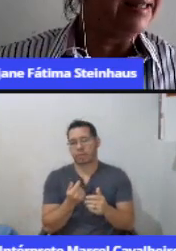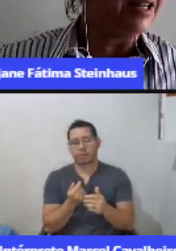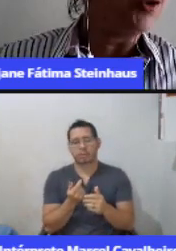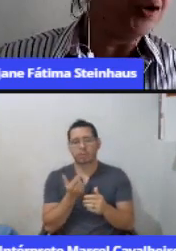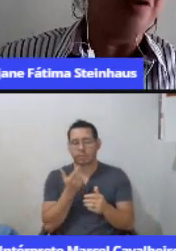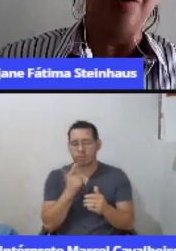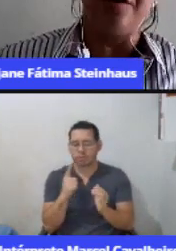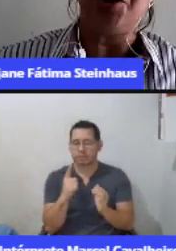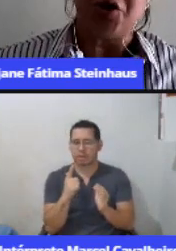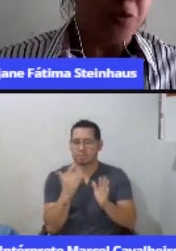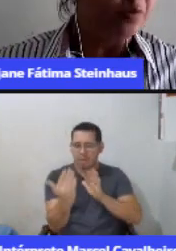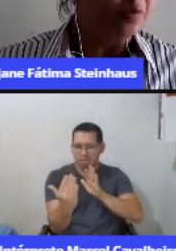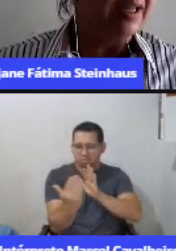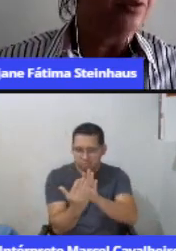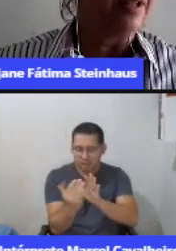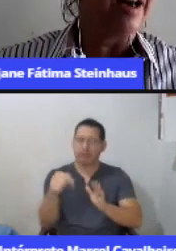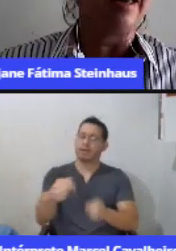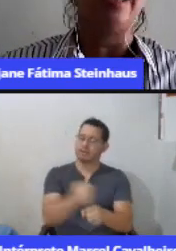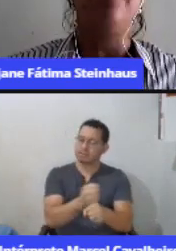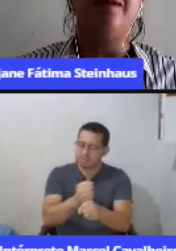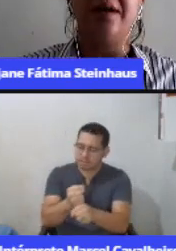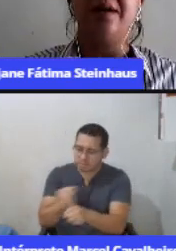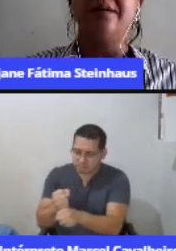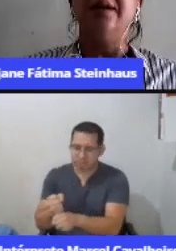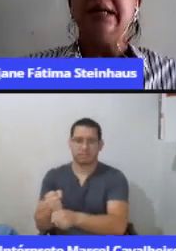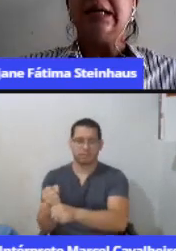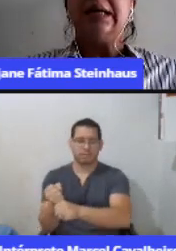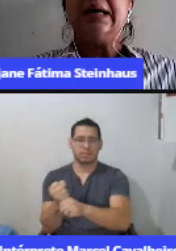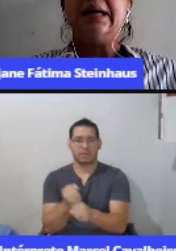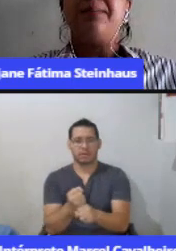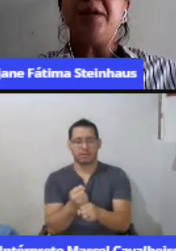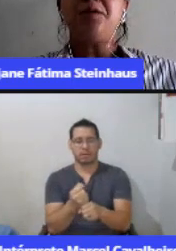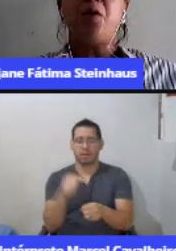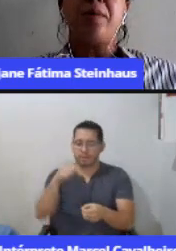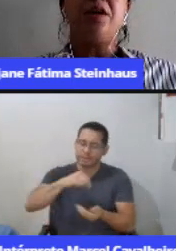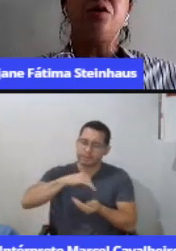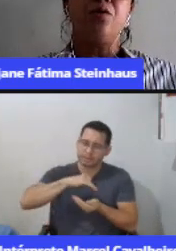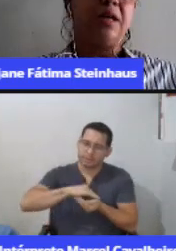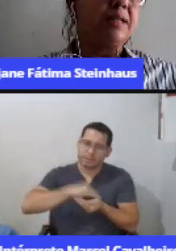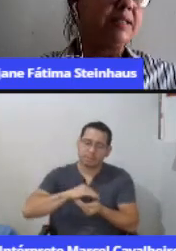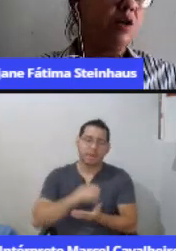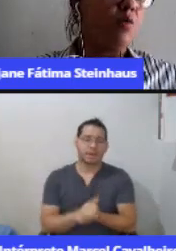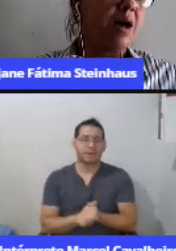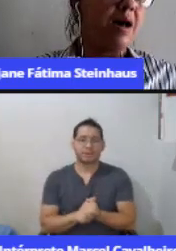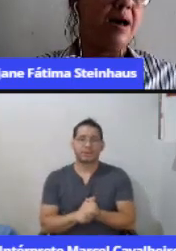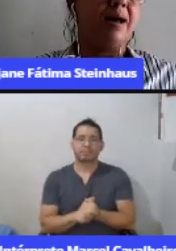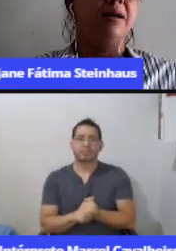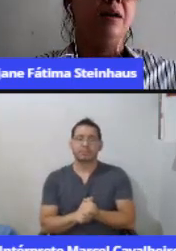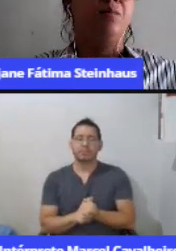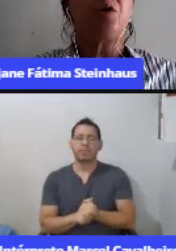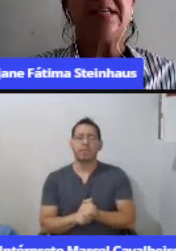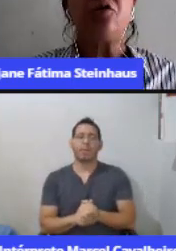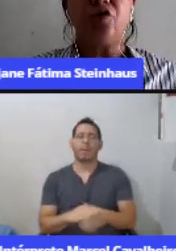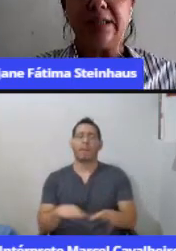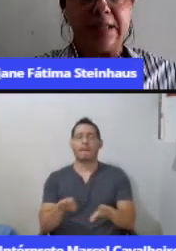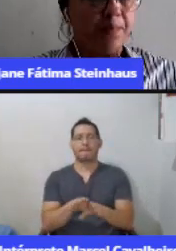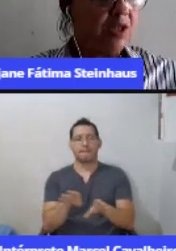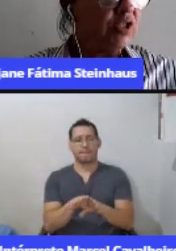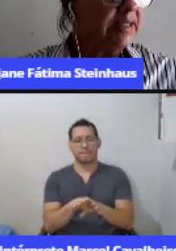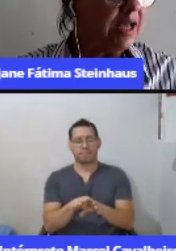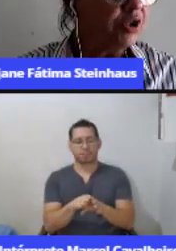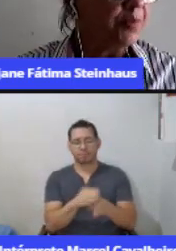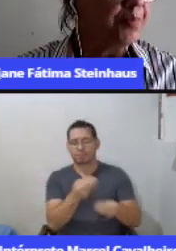encarar nesse ano de 2021 dentro da REME, né? Principalmente com relação a processo de